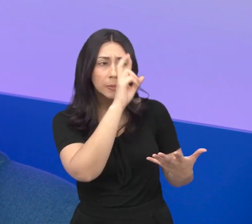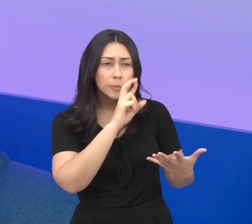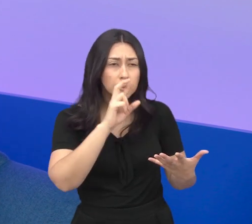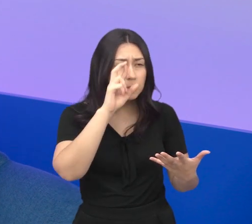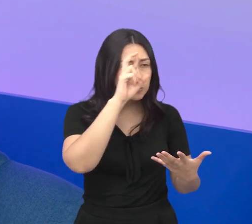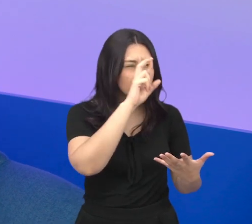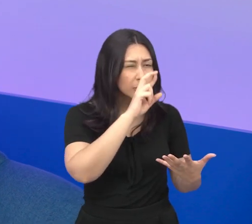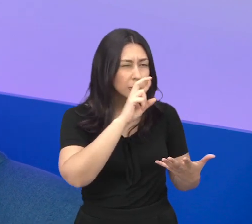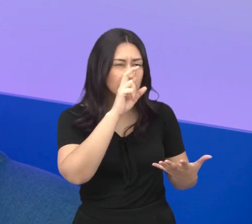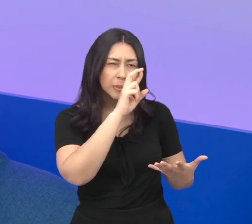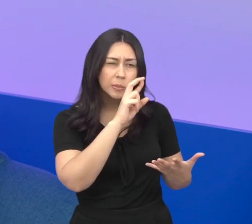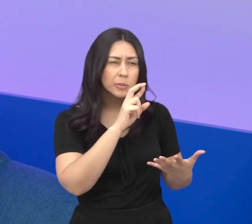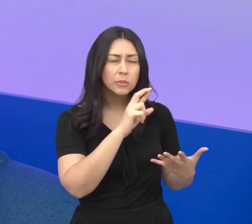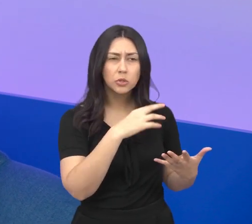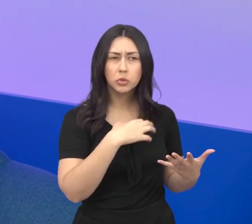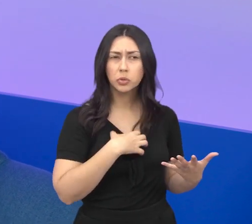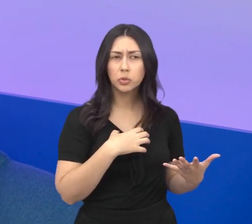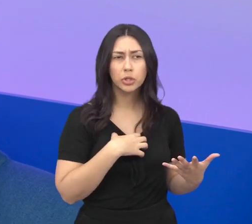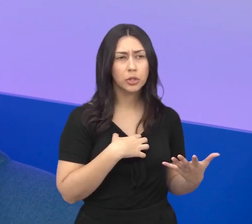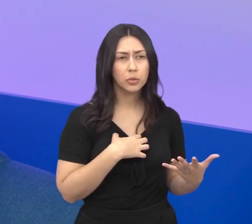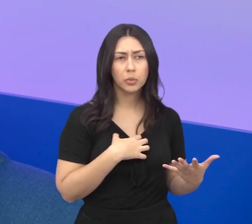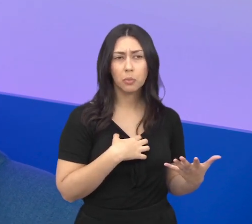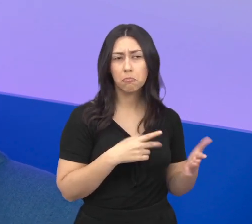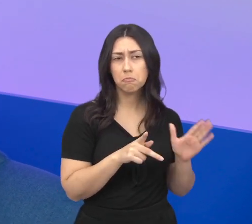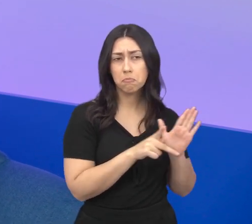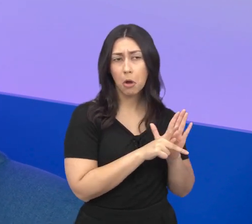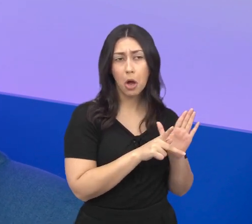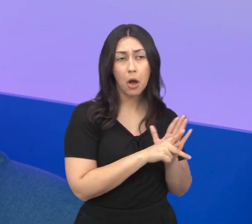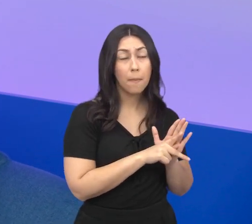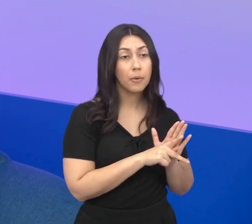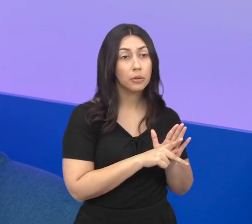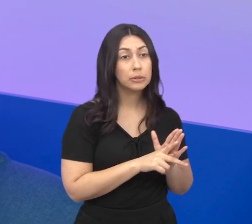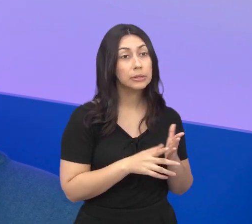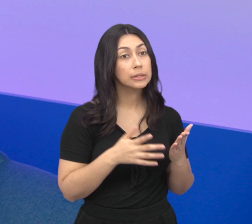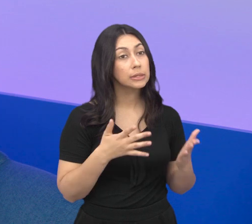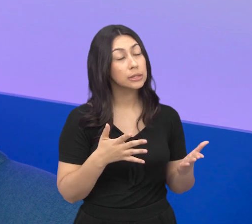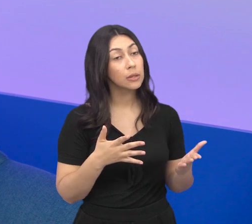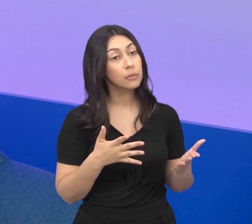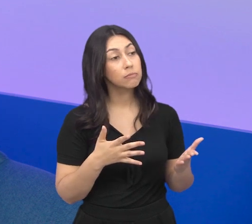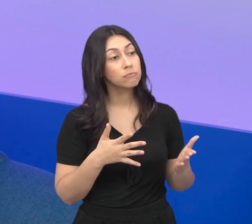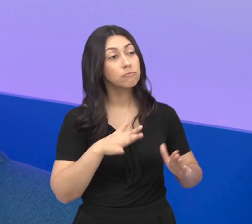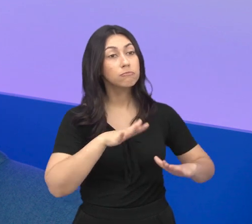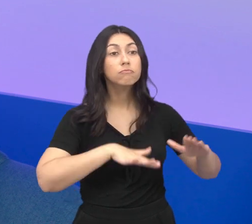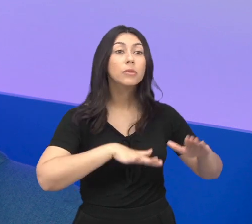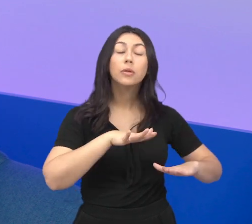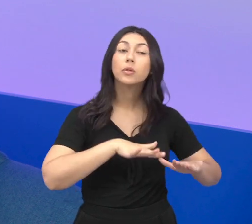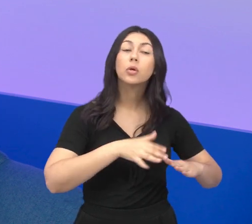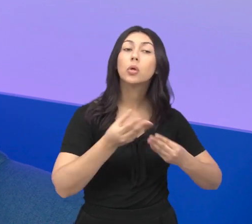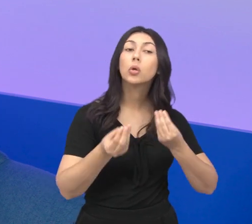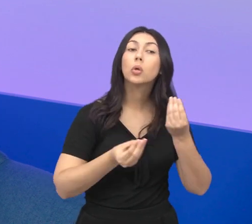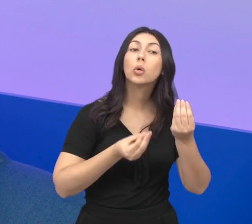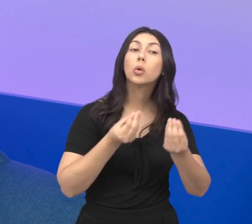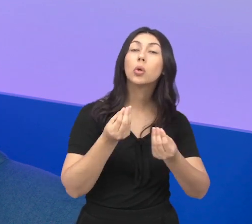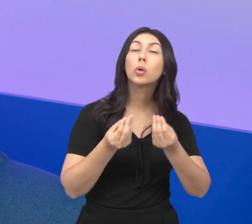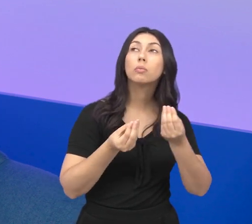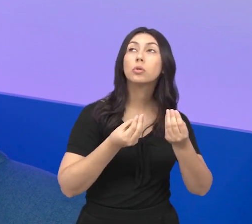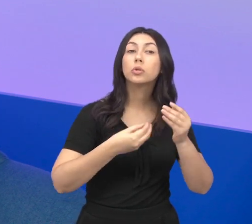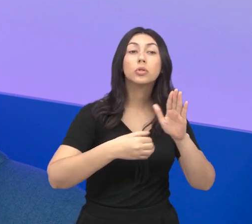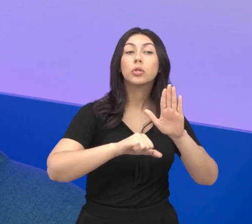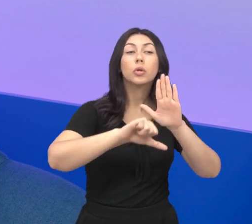andar com seus processos internos de punição, de fiscalização. Então, vai depender de como é que esse crime vai